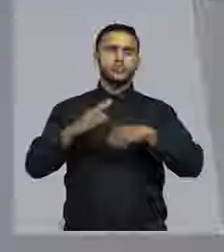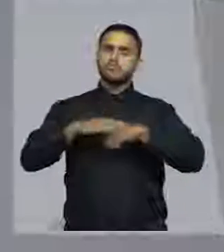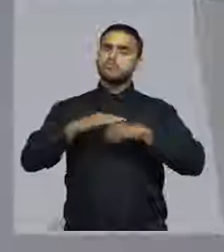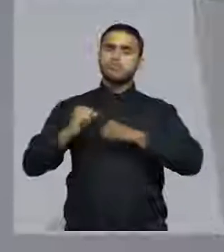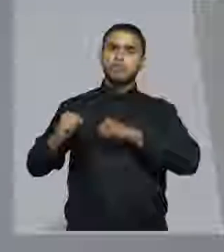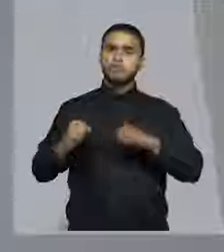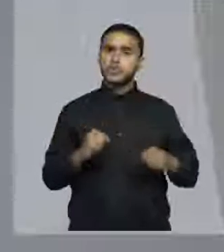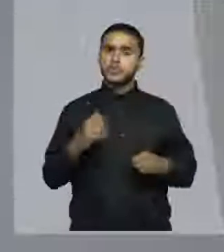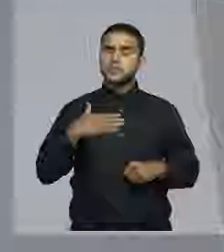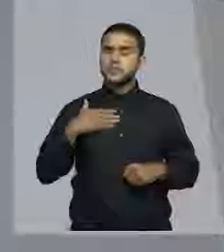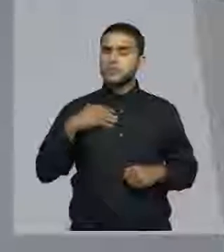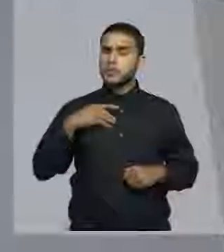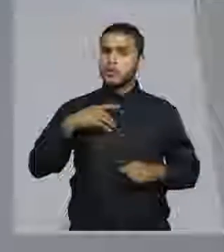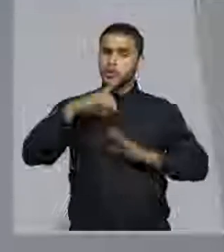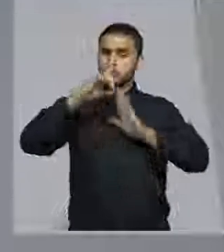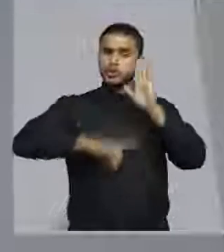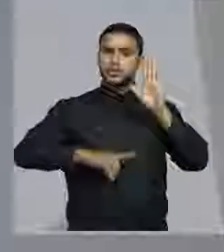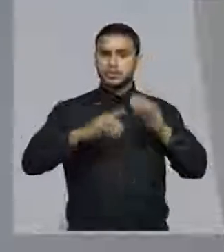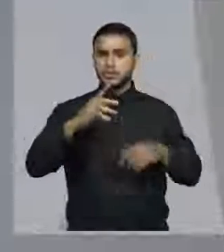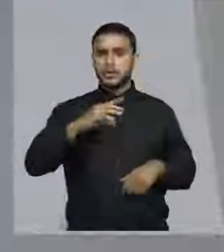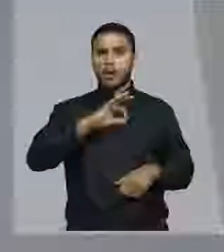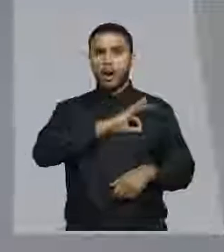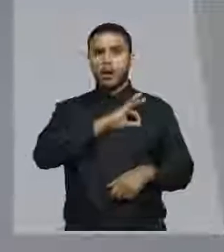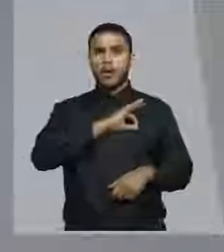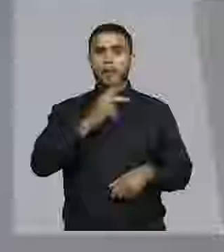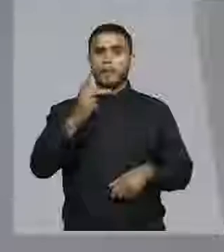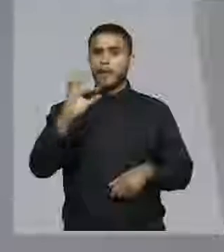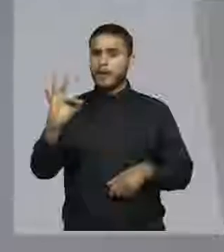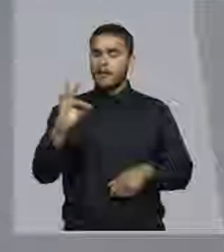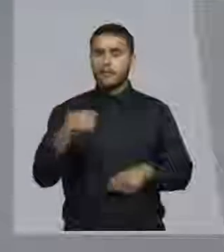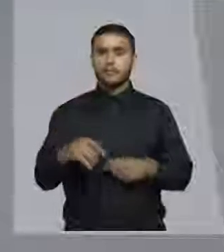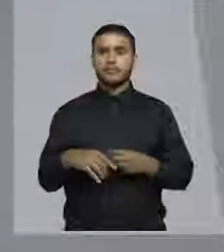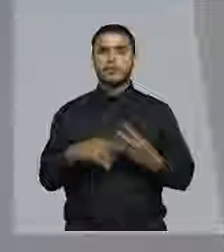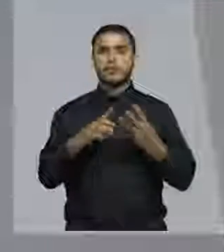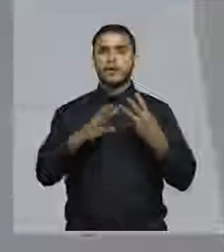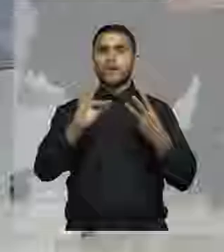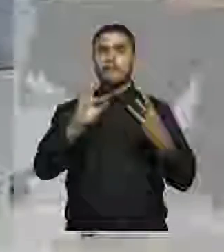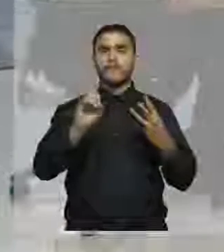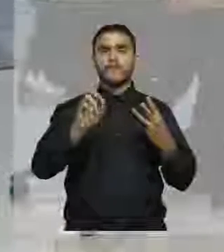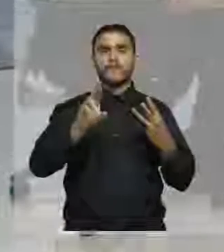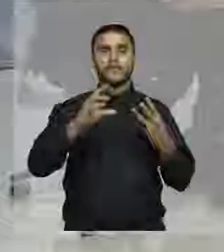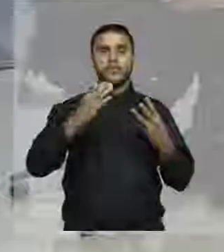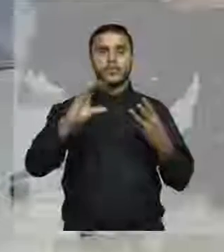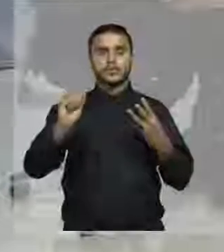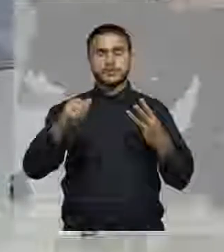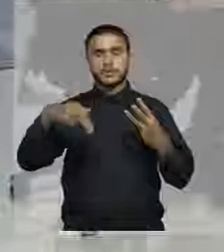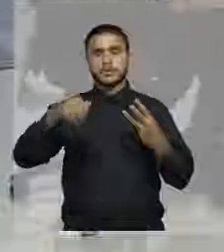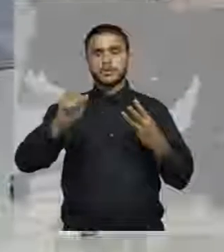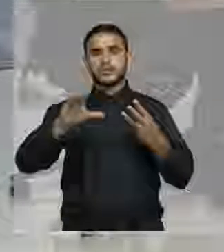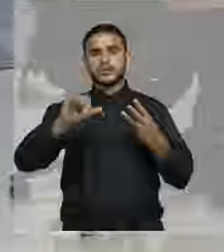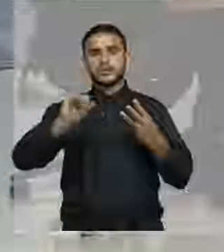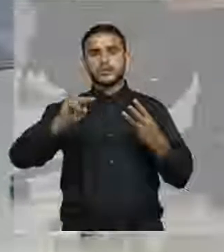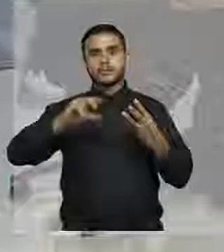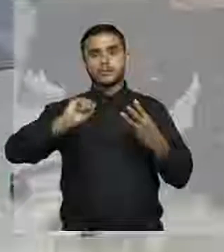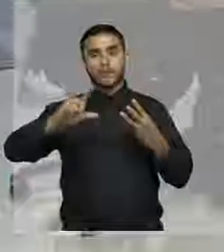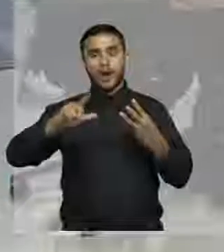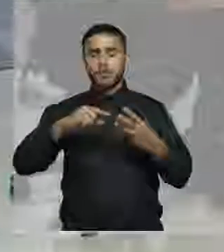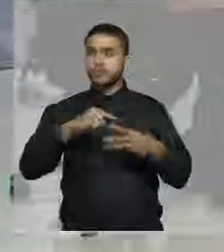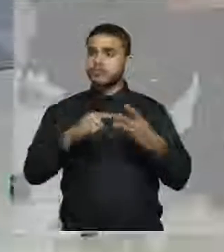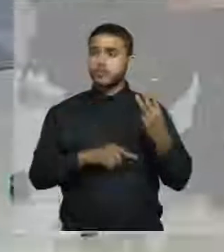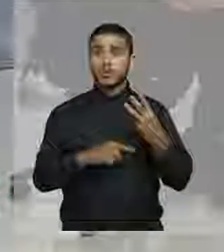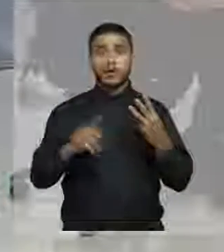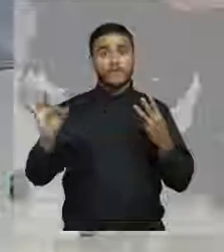os poderes, a Polícia Federal, a Força Nacional. Não faltaram